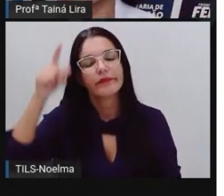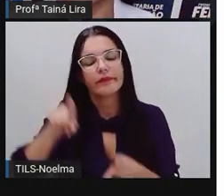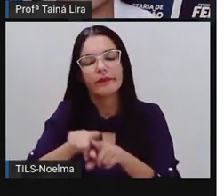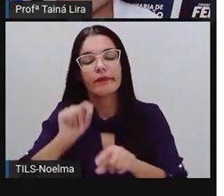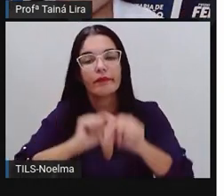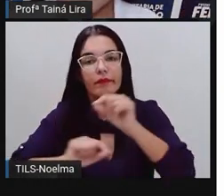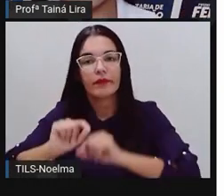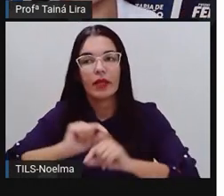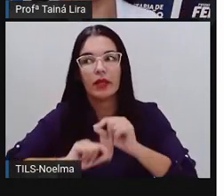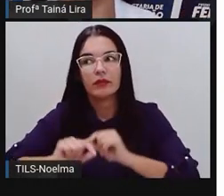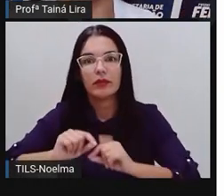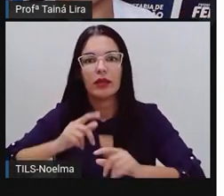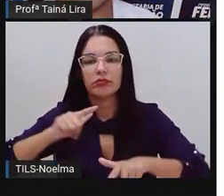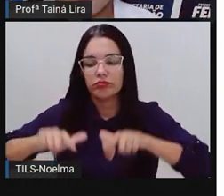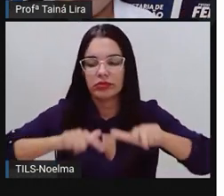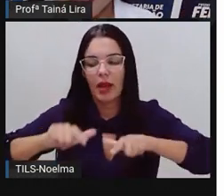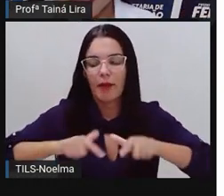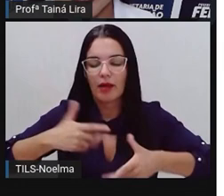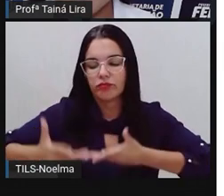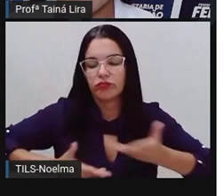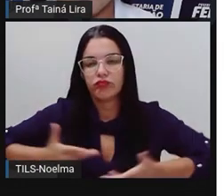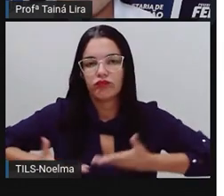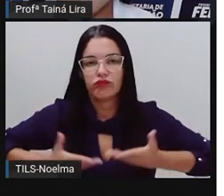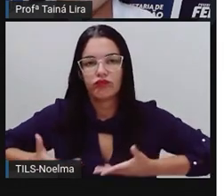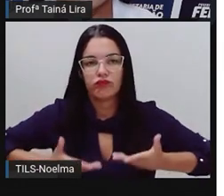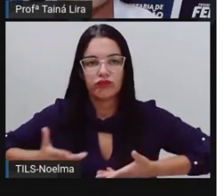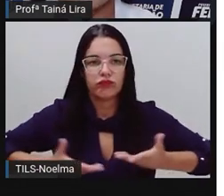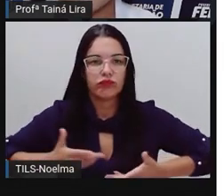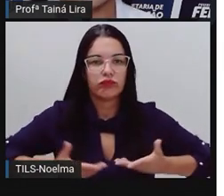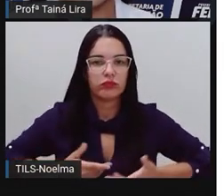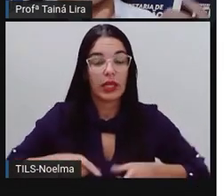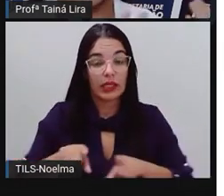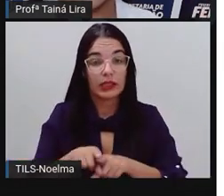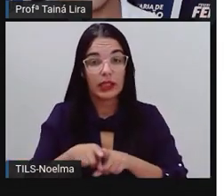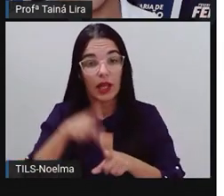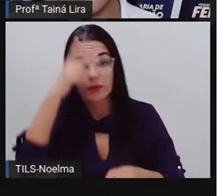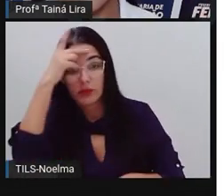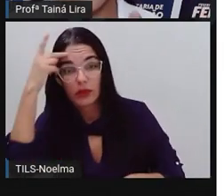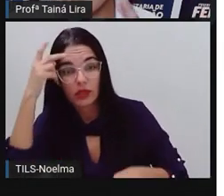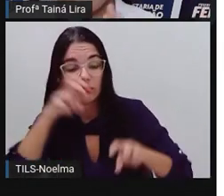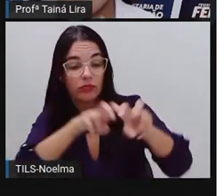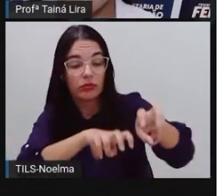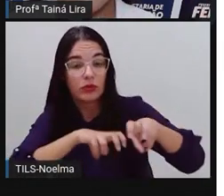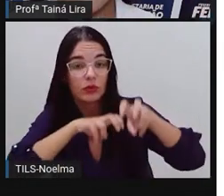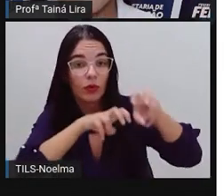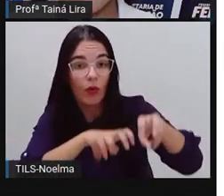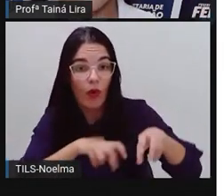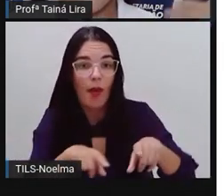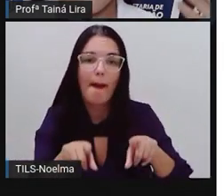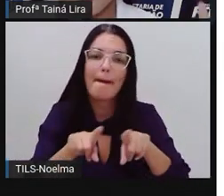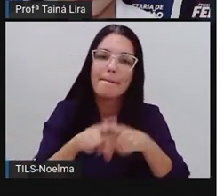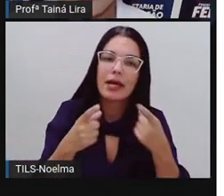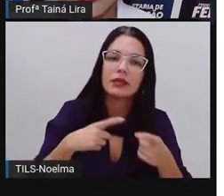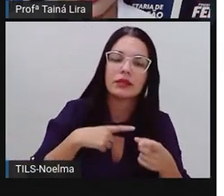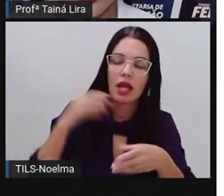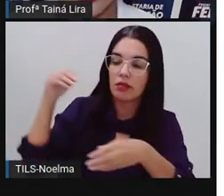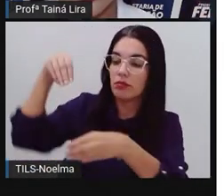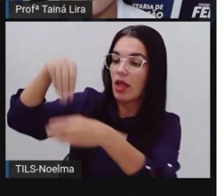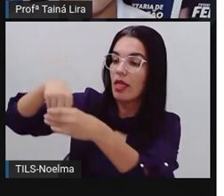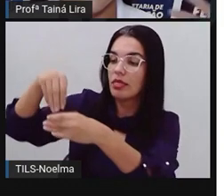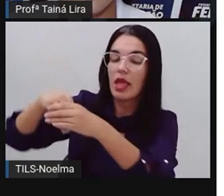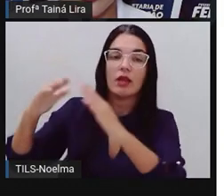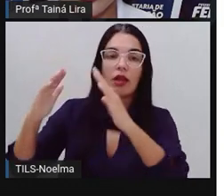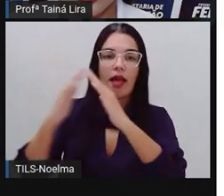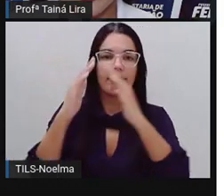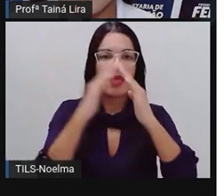tinha mulher também que trabalhava nas lavouras Tá mas tinha também as mulheres que trabalhavam e as casas